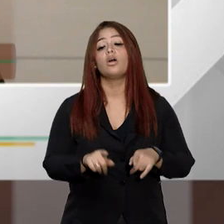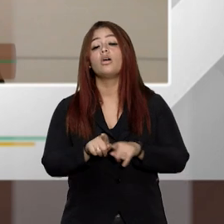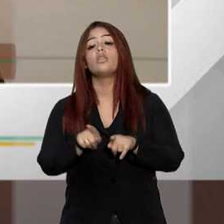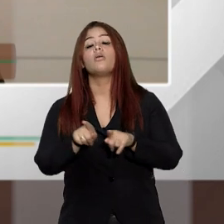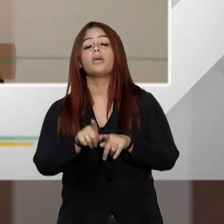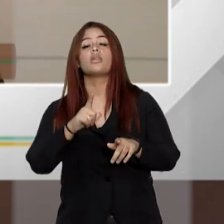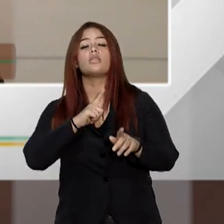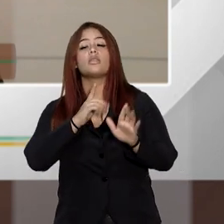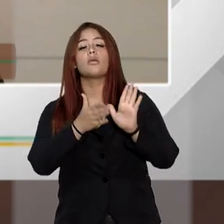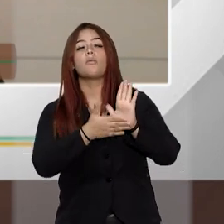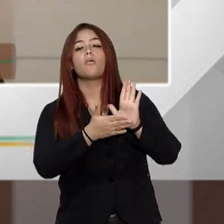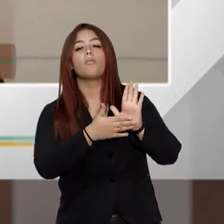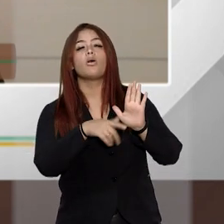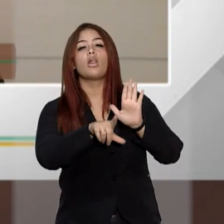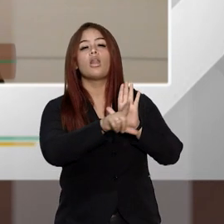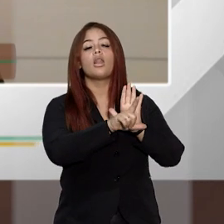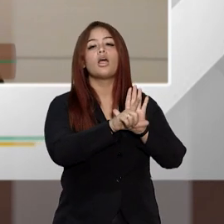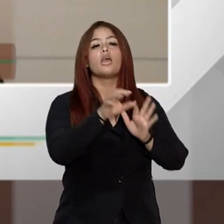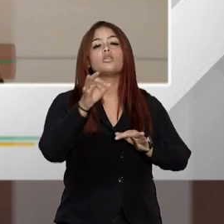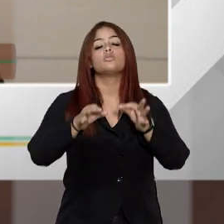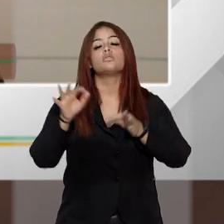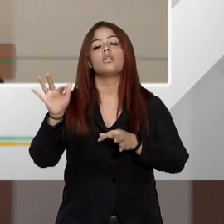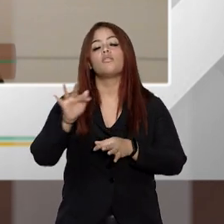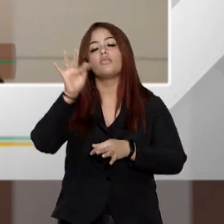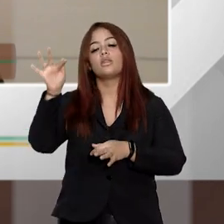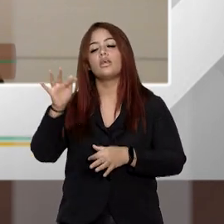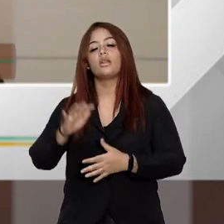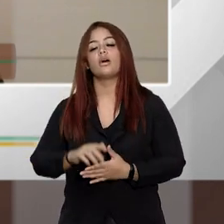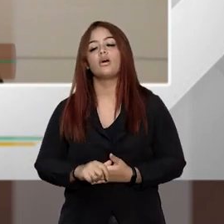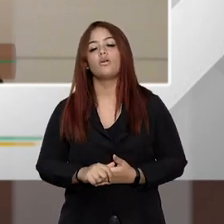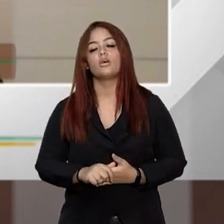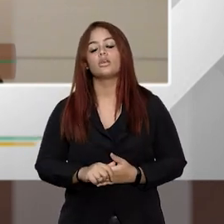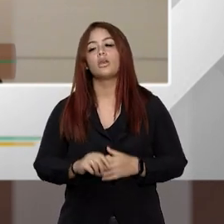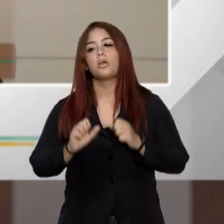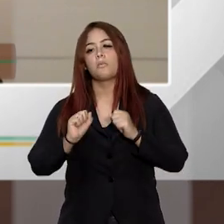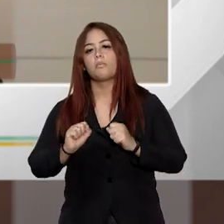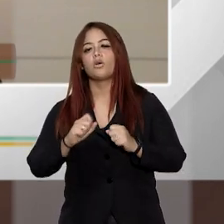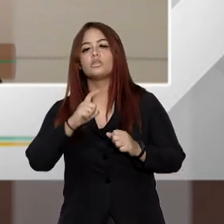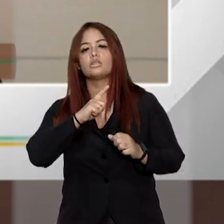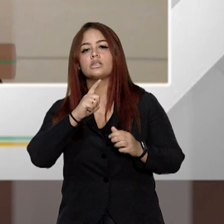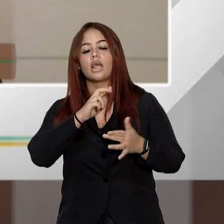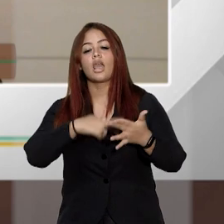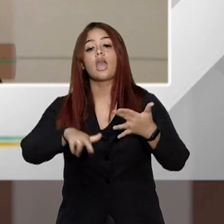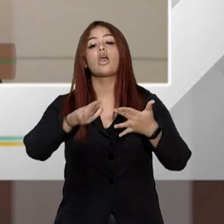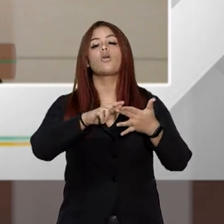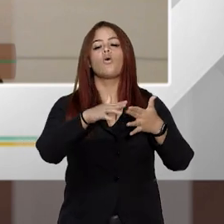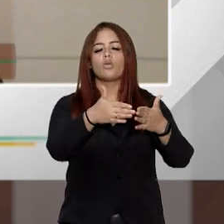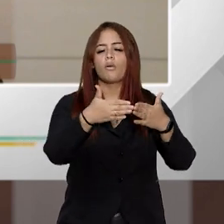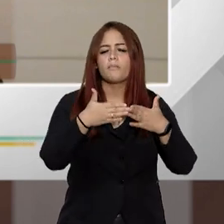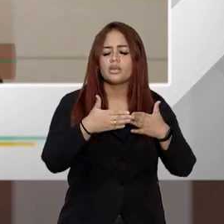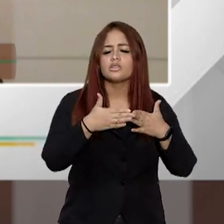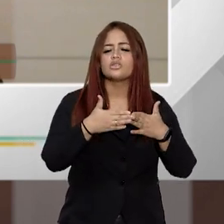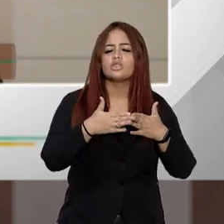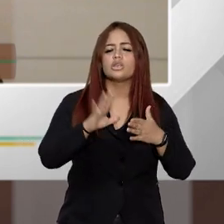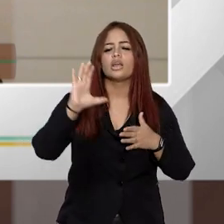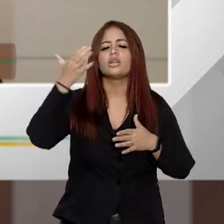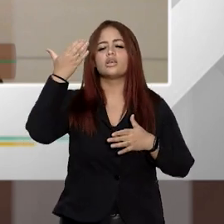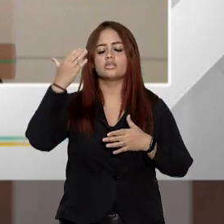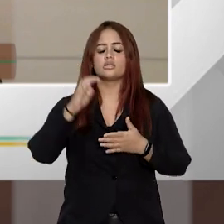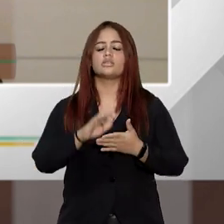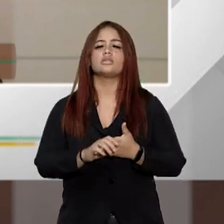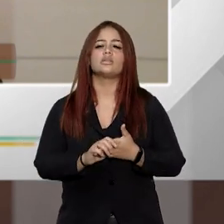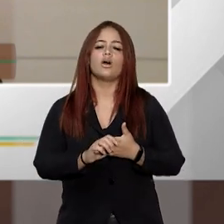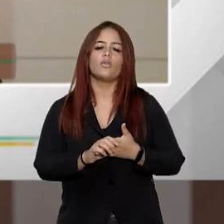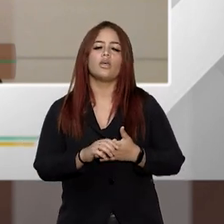Também temos a previsão, na lei do juizado federal, de possibilidade de interposição de recurso, de decisão interlocutória